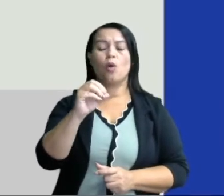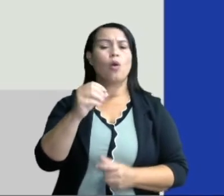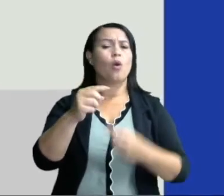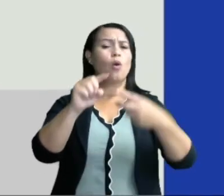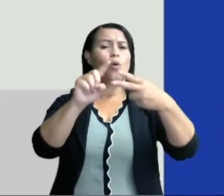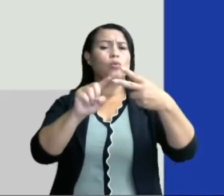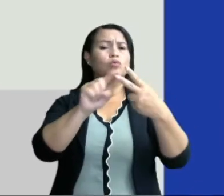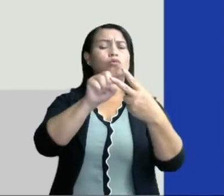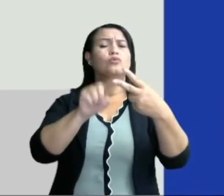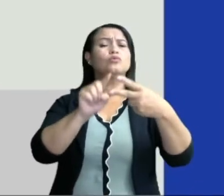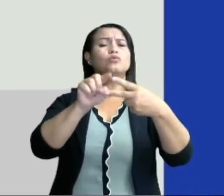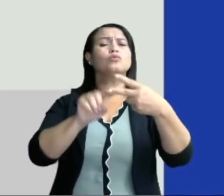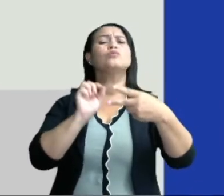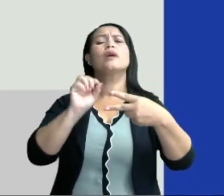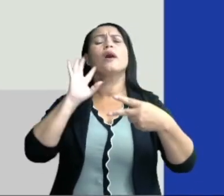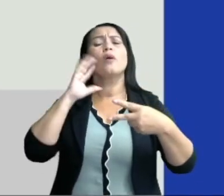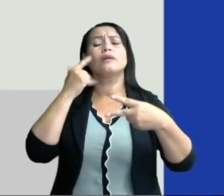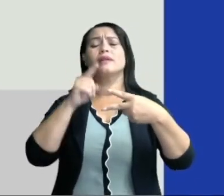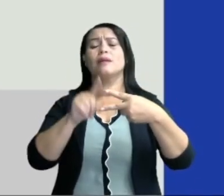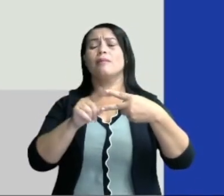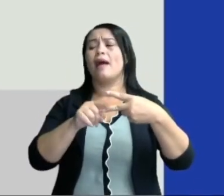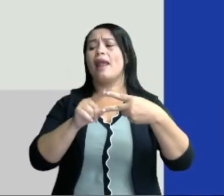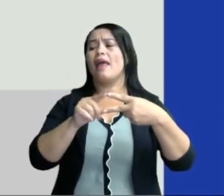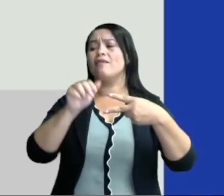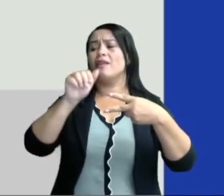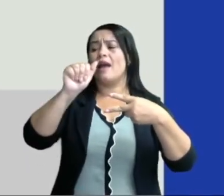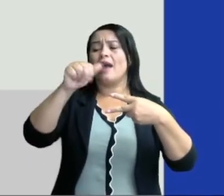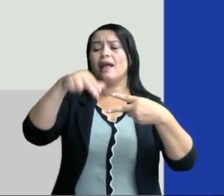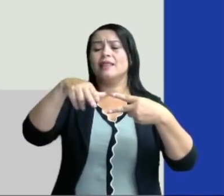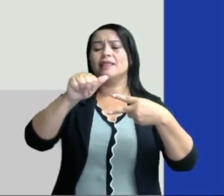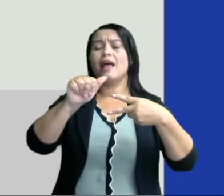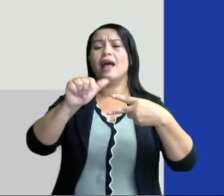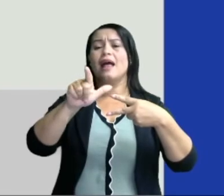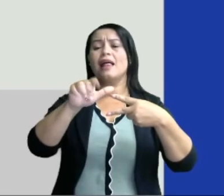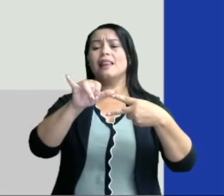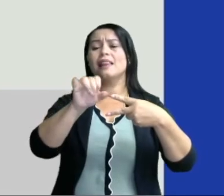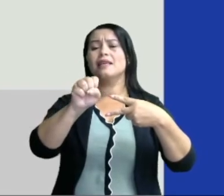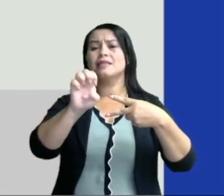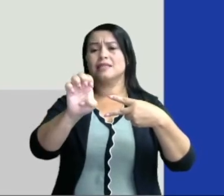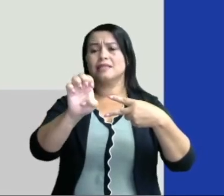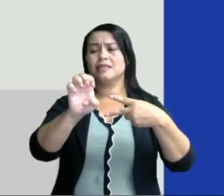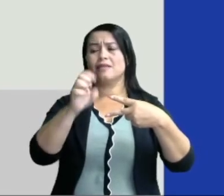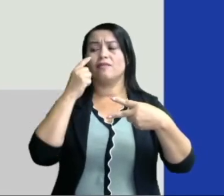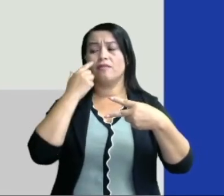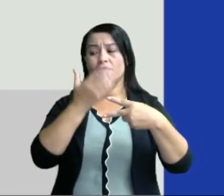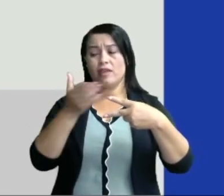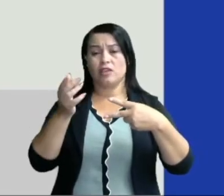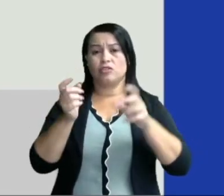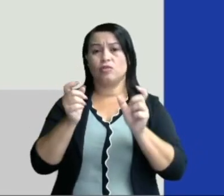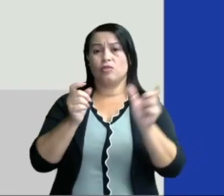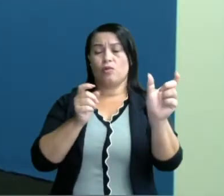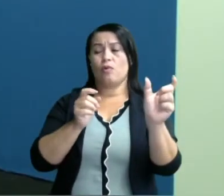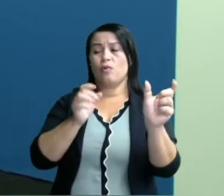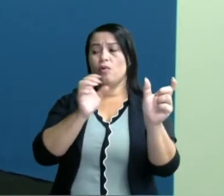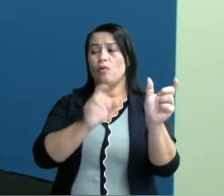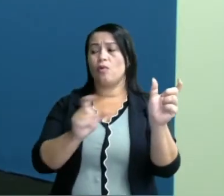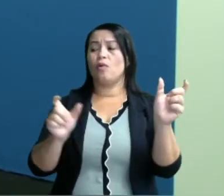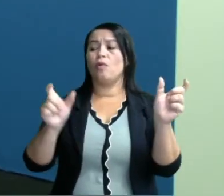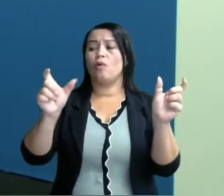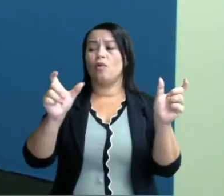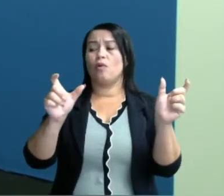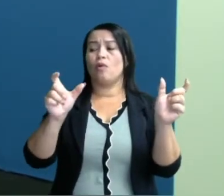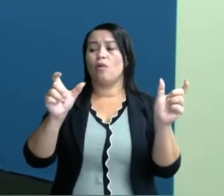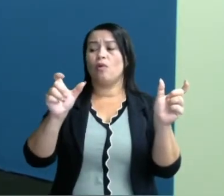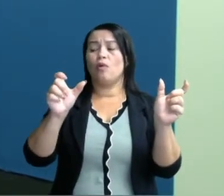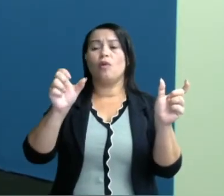duas palavras? Na palavra análise, quando eu trago ela aqui, coloco o sufixo, a